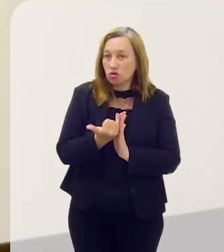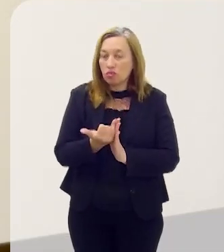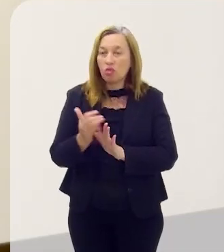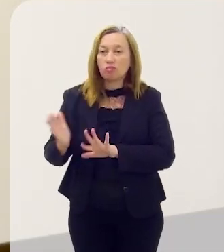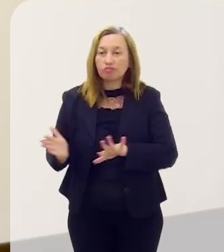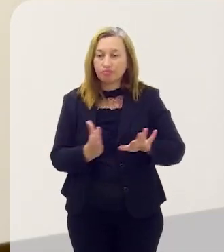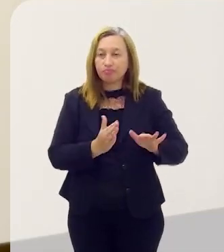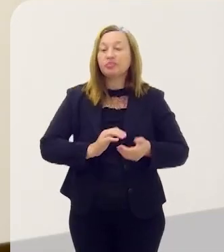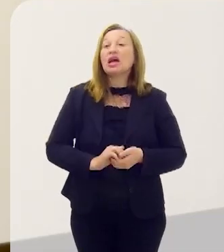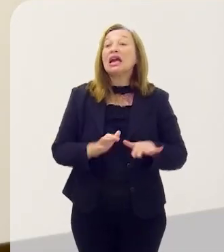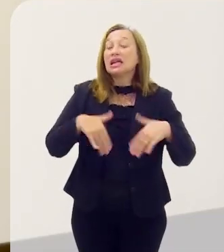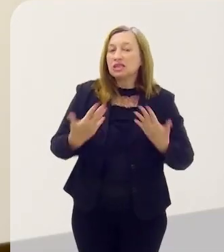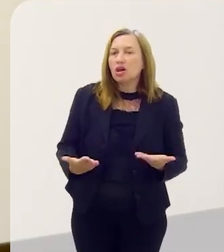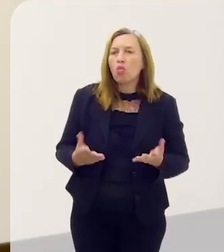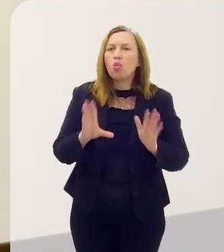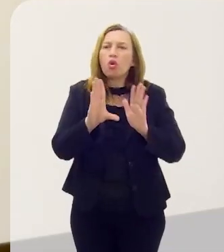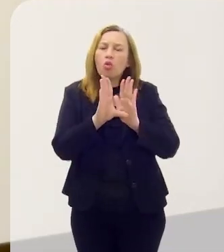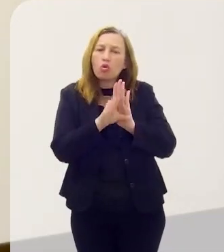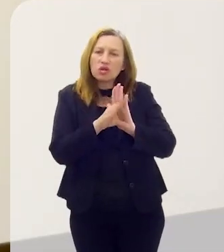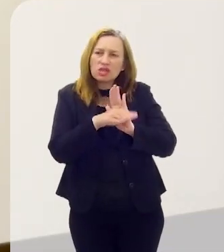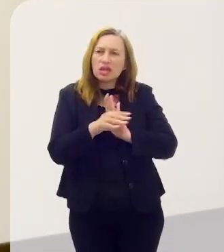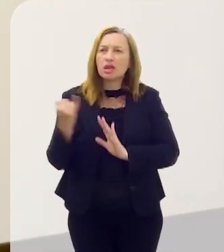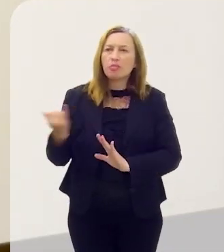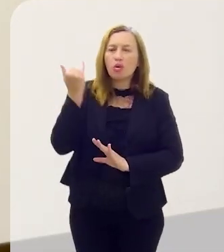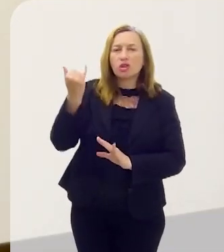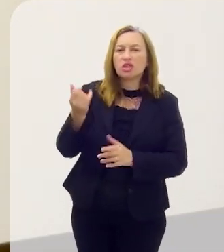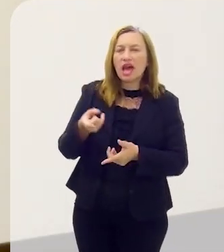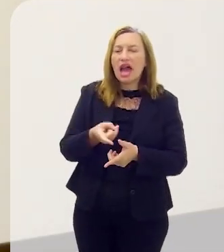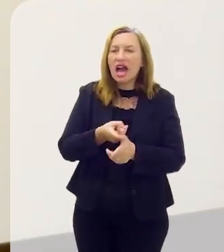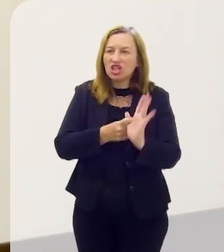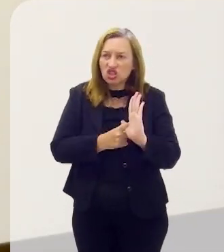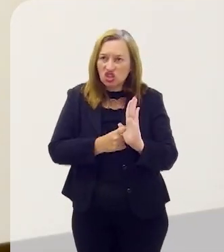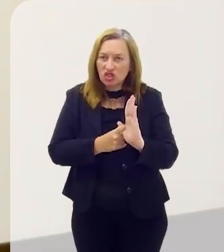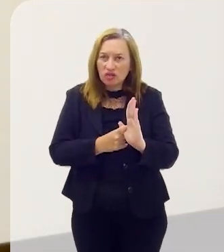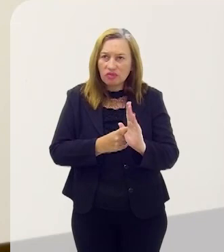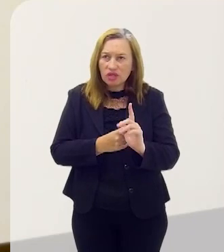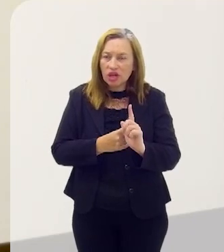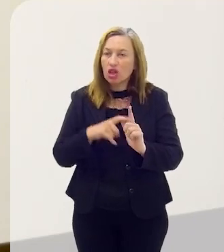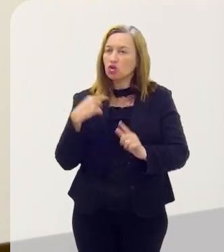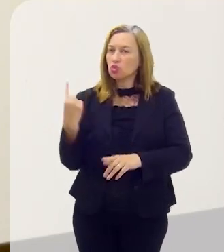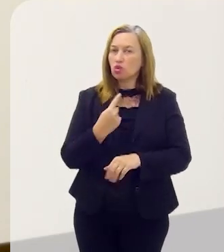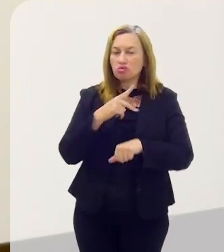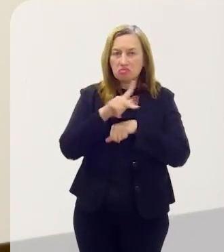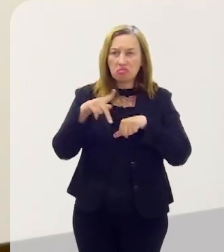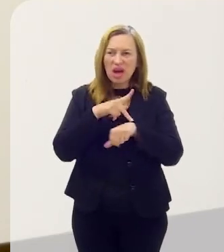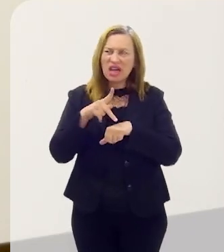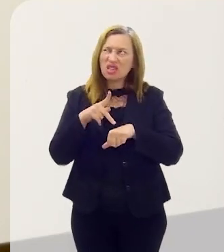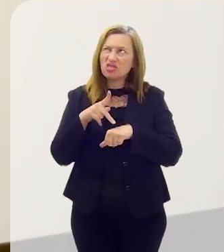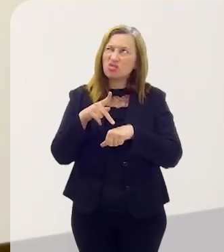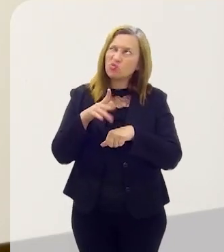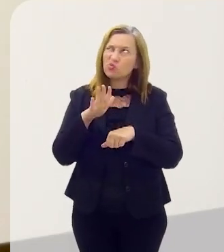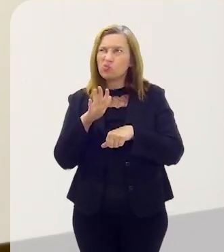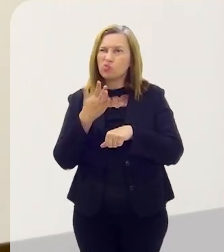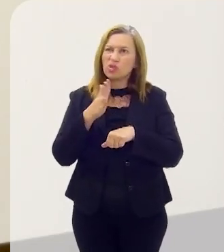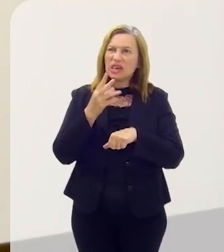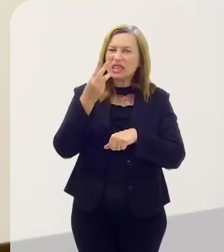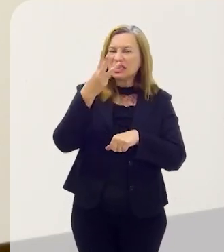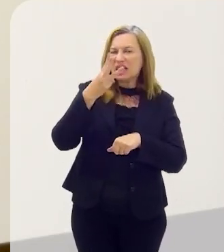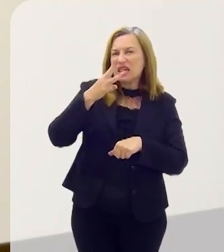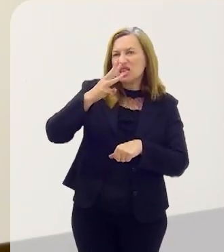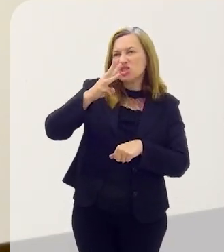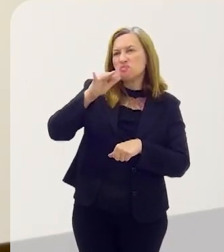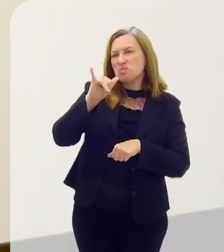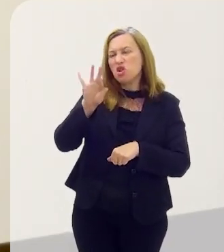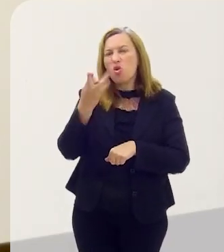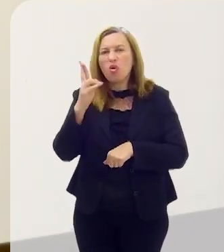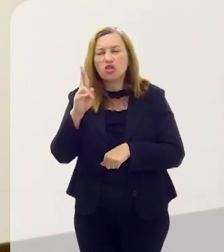investigados por sonegação. Então, este é um conceito importante. A dívida ativa do nosso país chega a